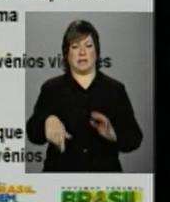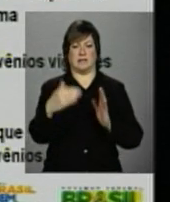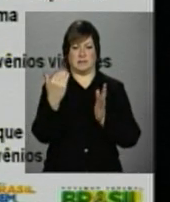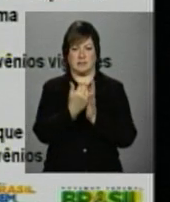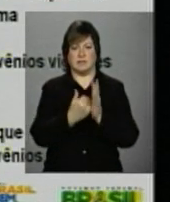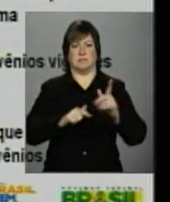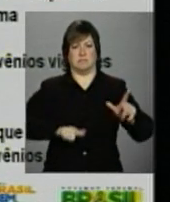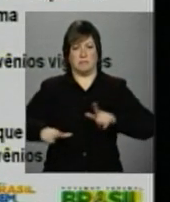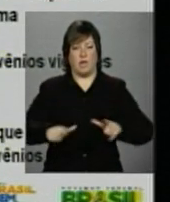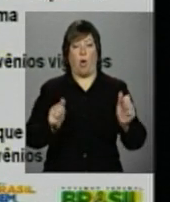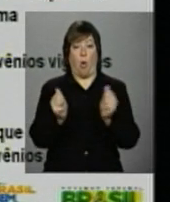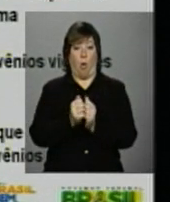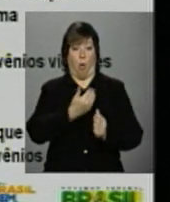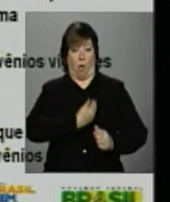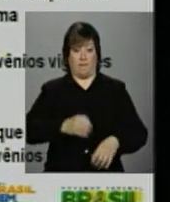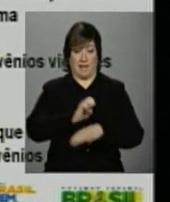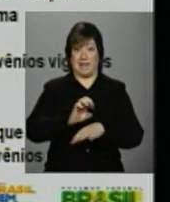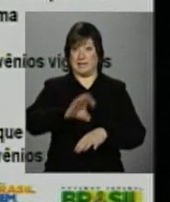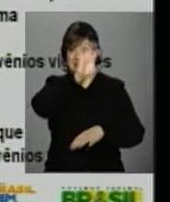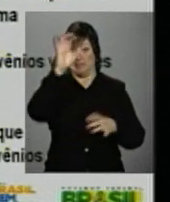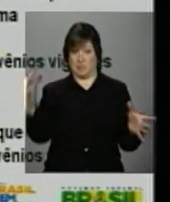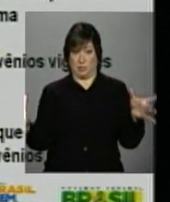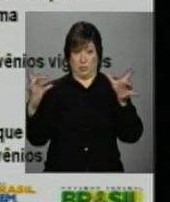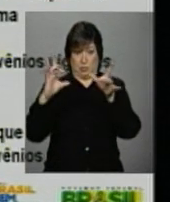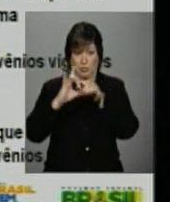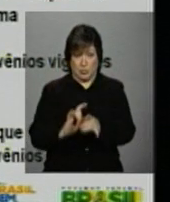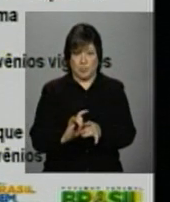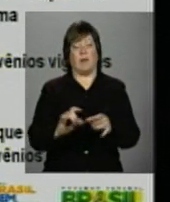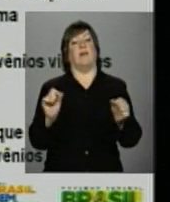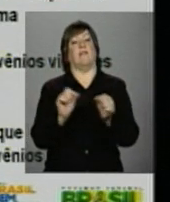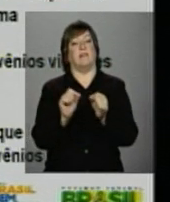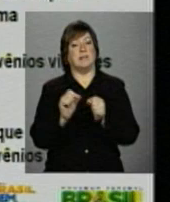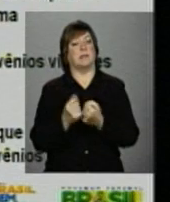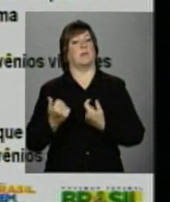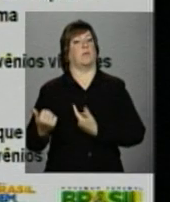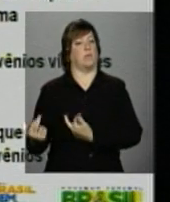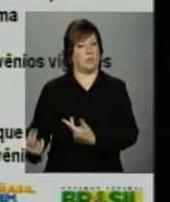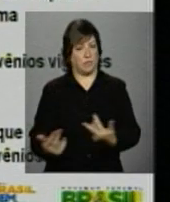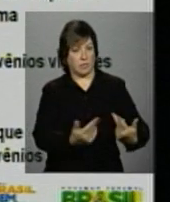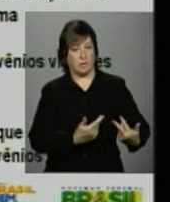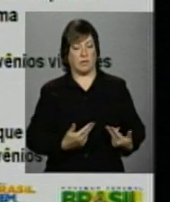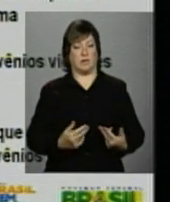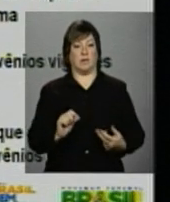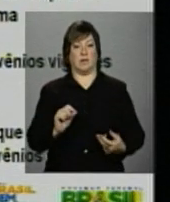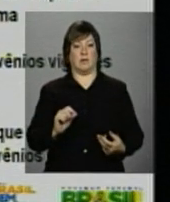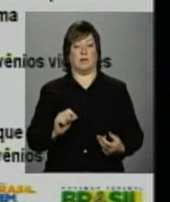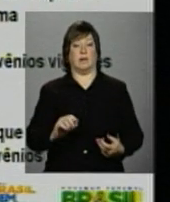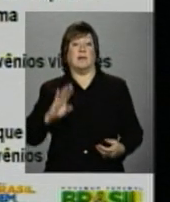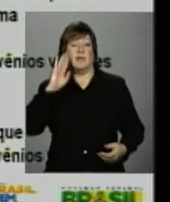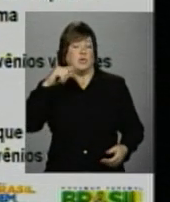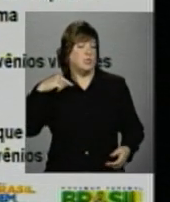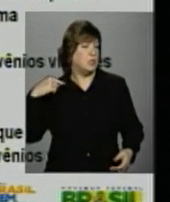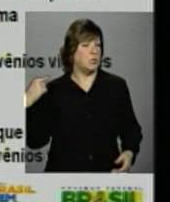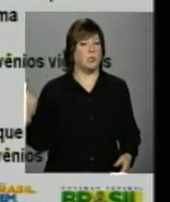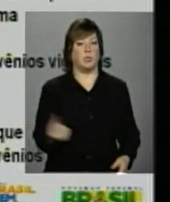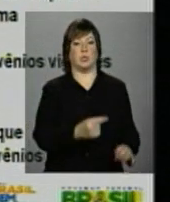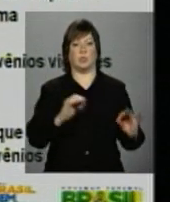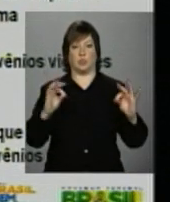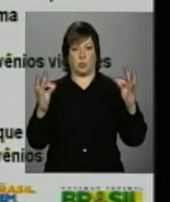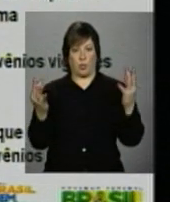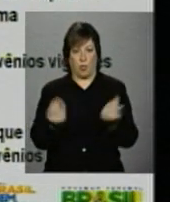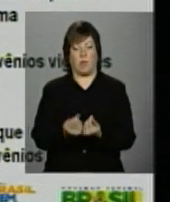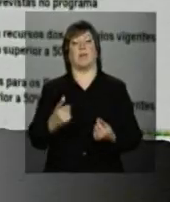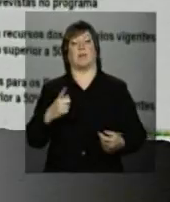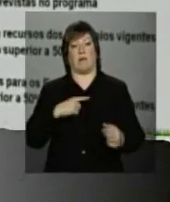os governos estaduais ela tem sido feita na mesma modalidade na grande na grande maioria não na sua totalidade ela vem